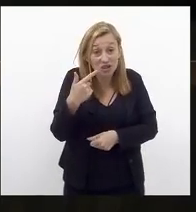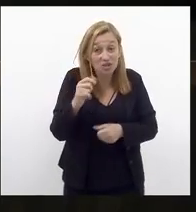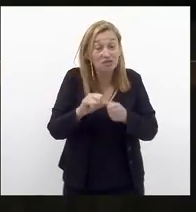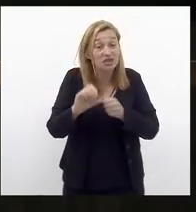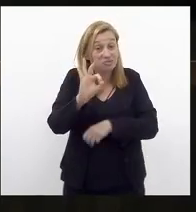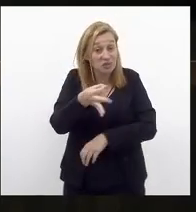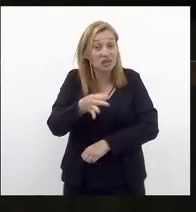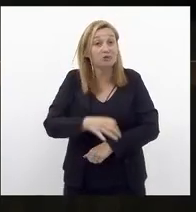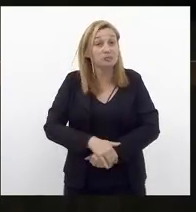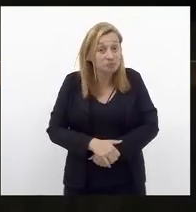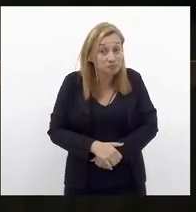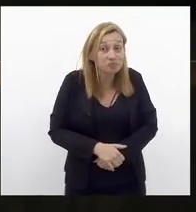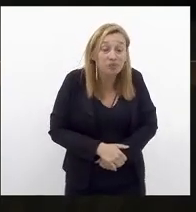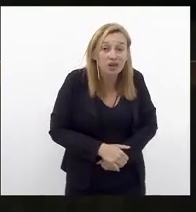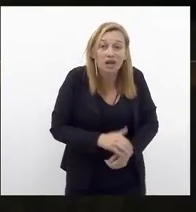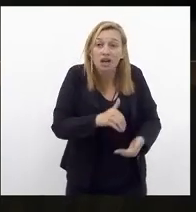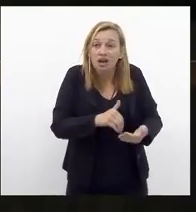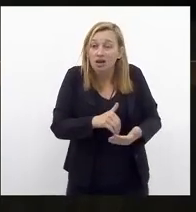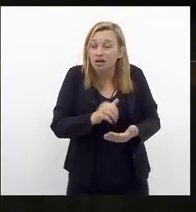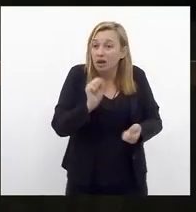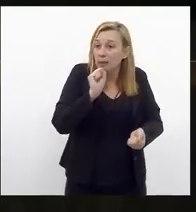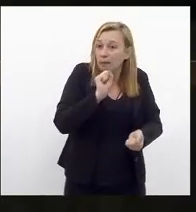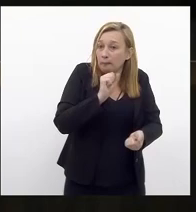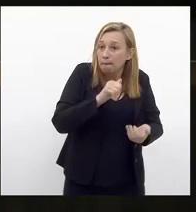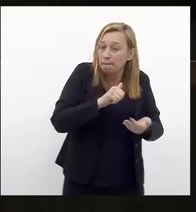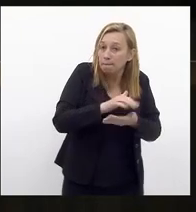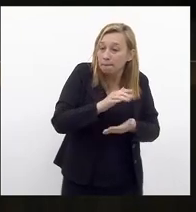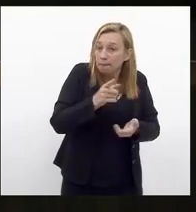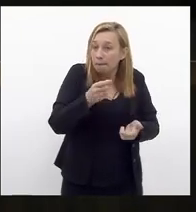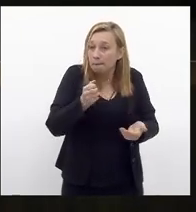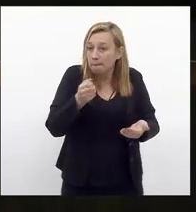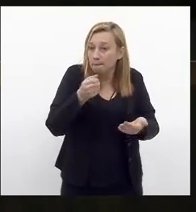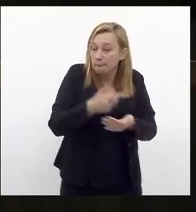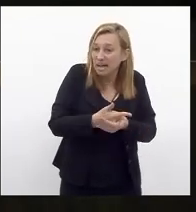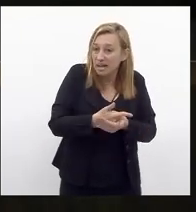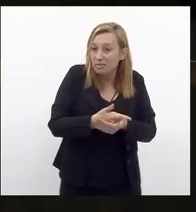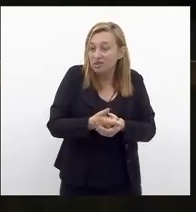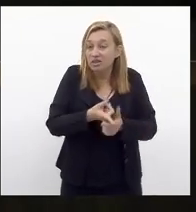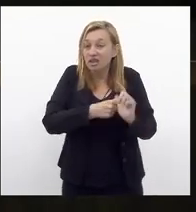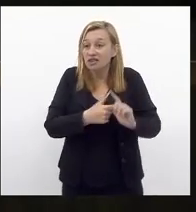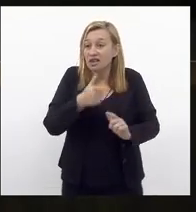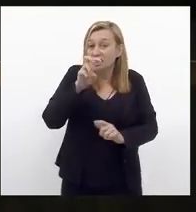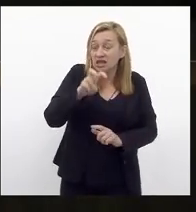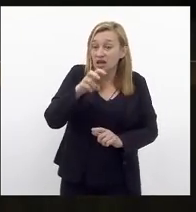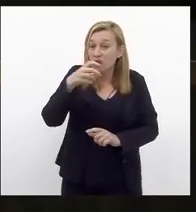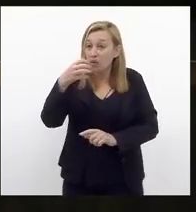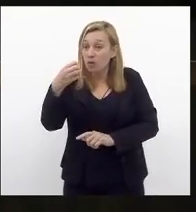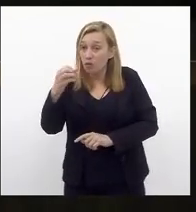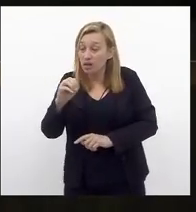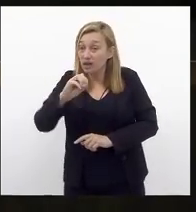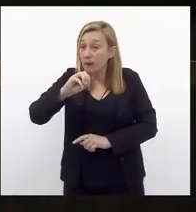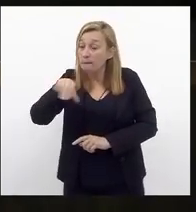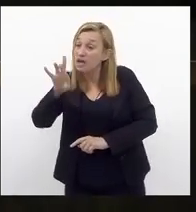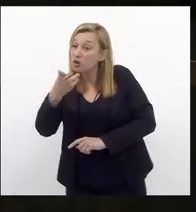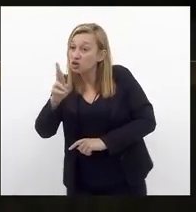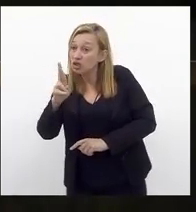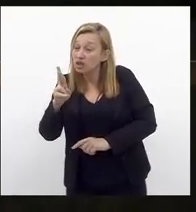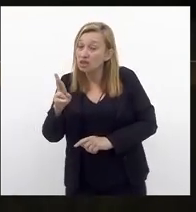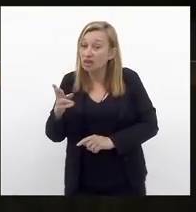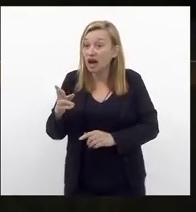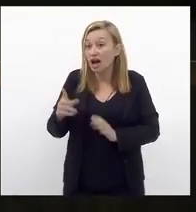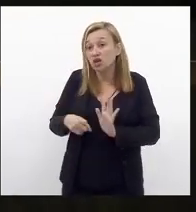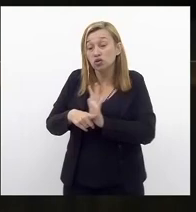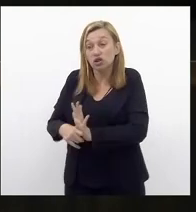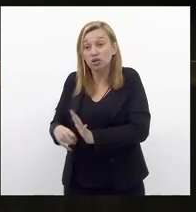fizemos a coisa certa suspensão do pagamento da nossa dívida que chega a 50 bilhões de reais Ah tá dando fôlego o estado